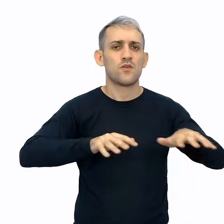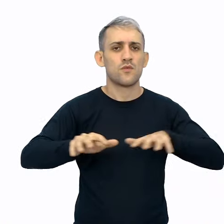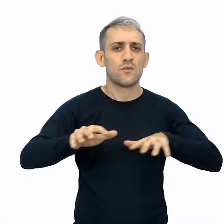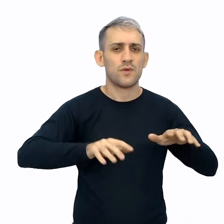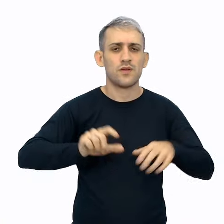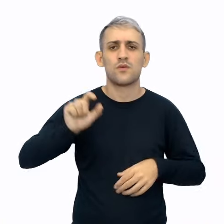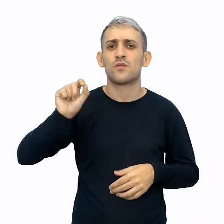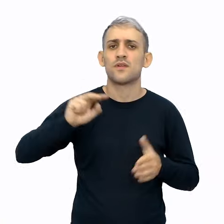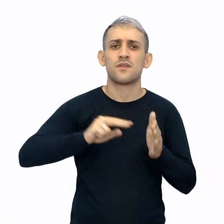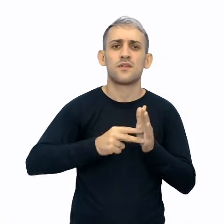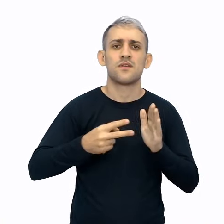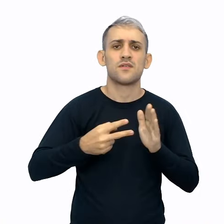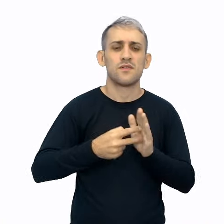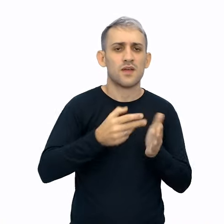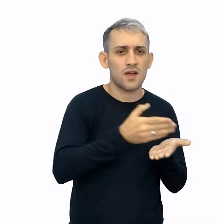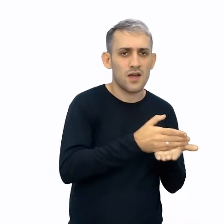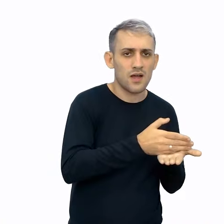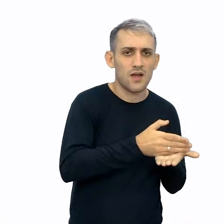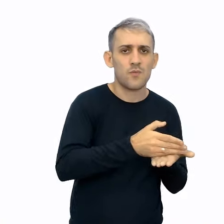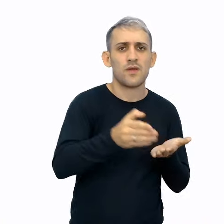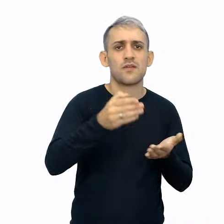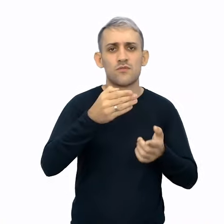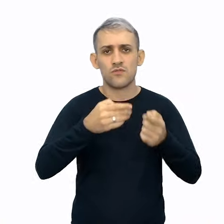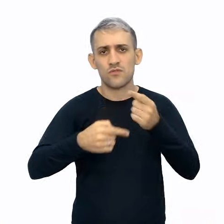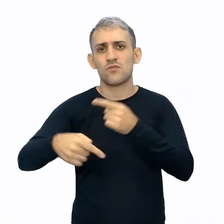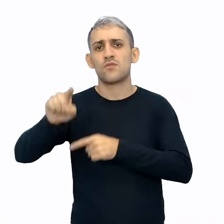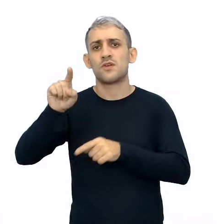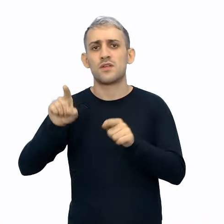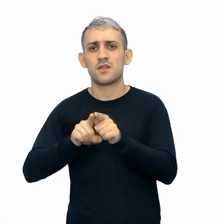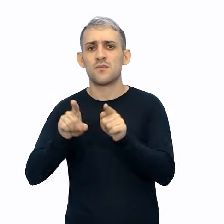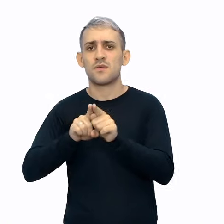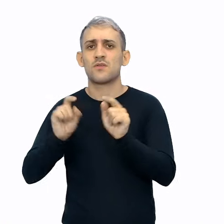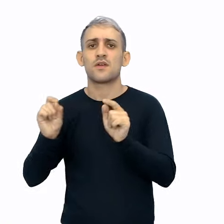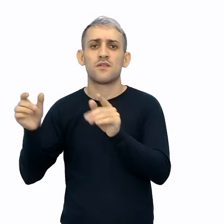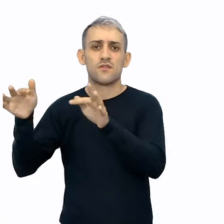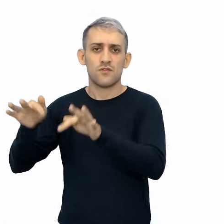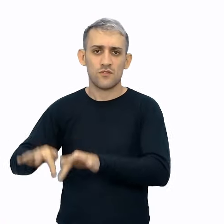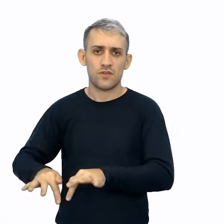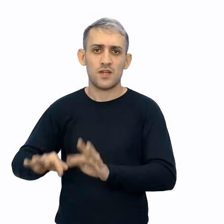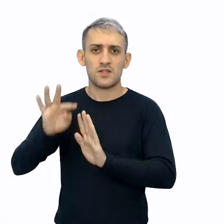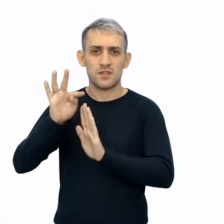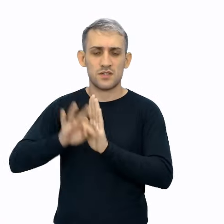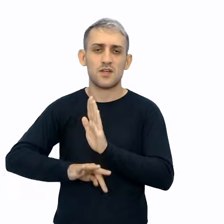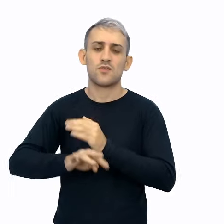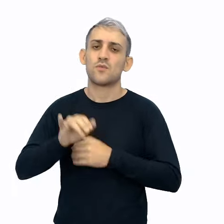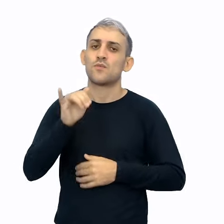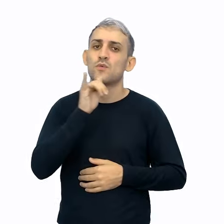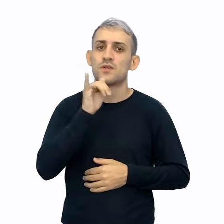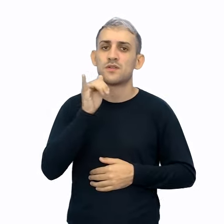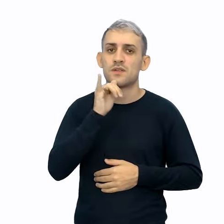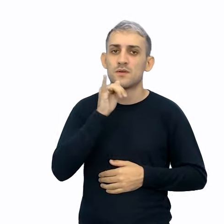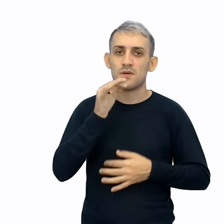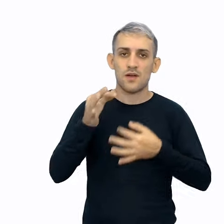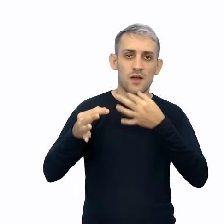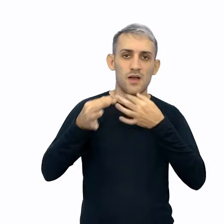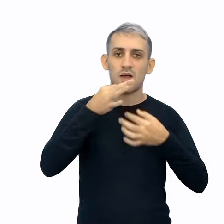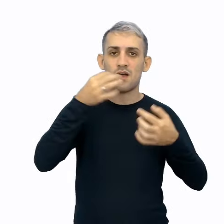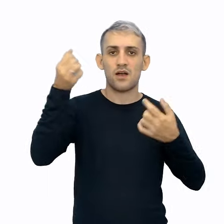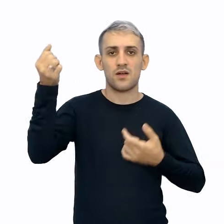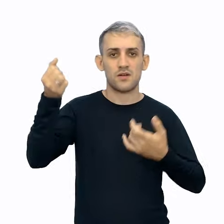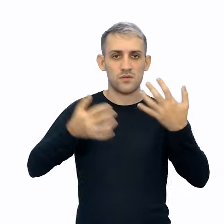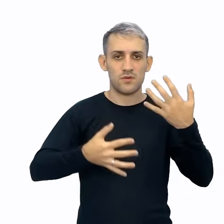são o que é a introdução os desenvolvimentos e no caso a conclusão de textos por exemplo argumentativos